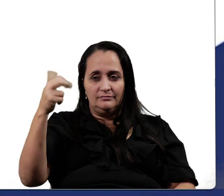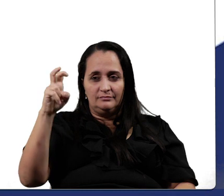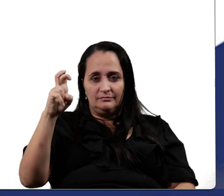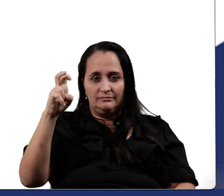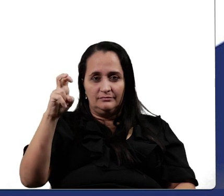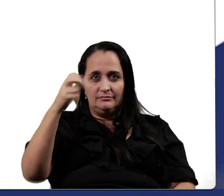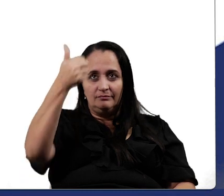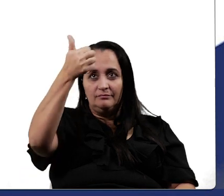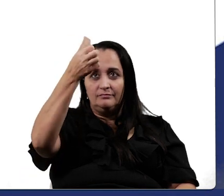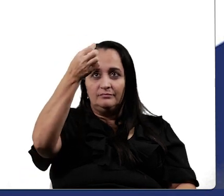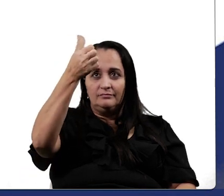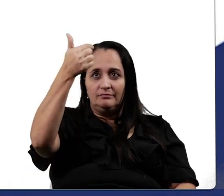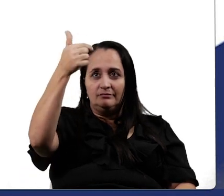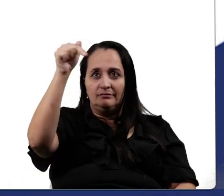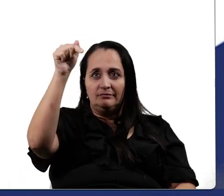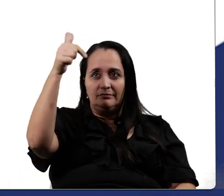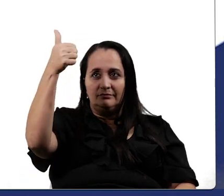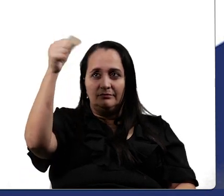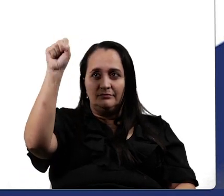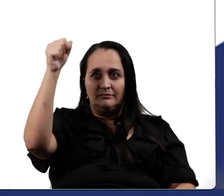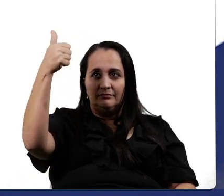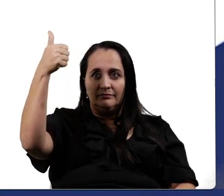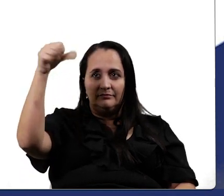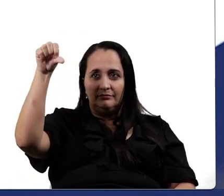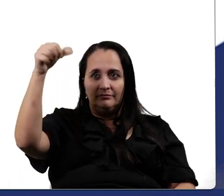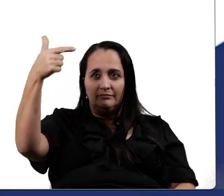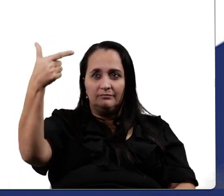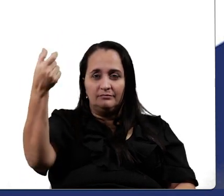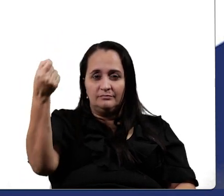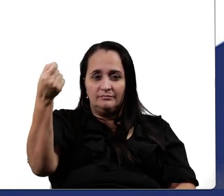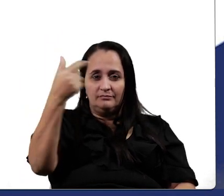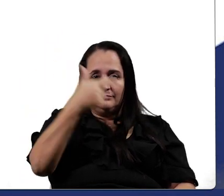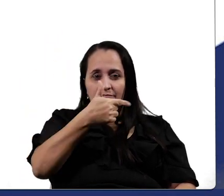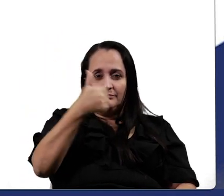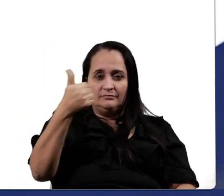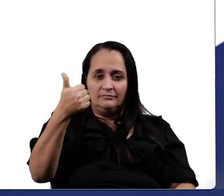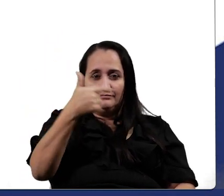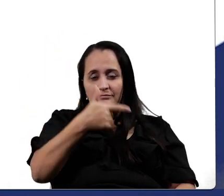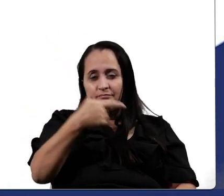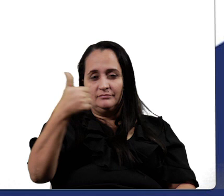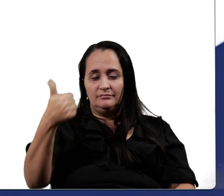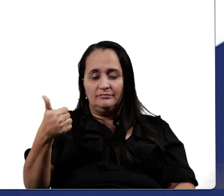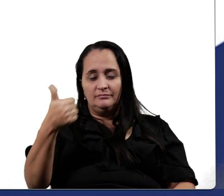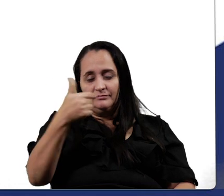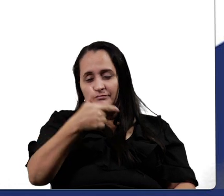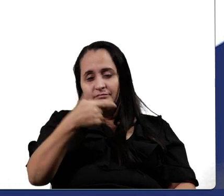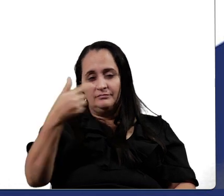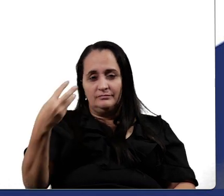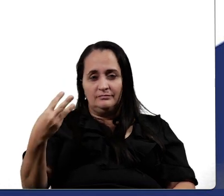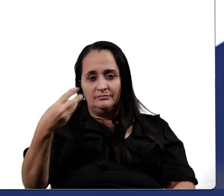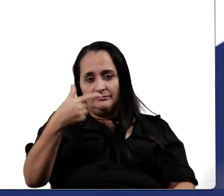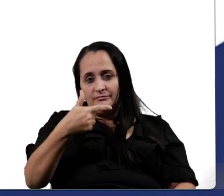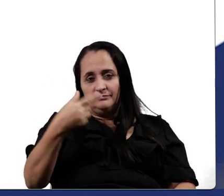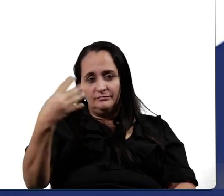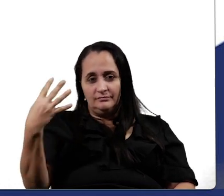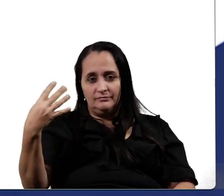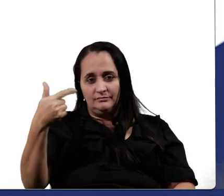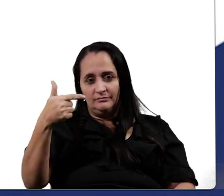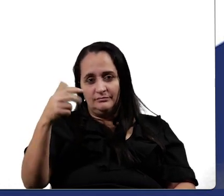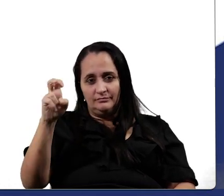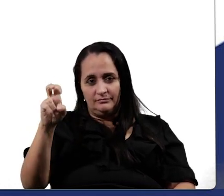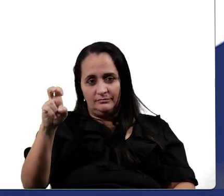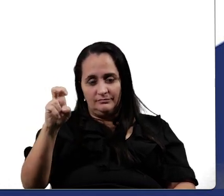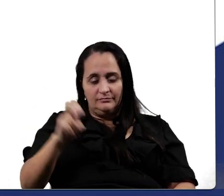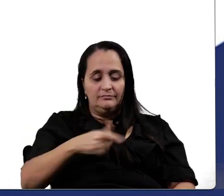15 16 17 18 19 20 21 22 23 24 25